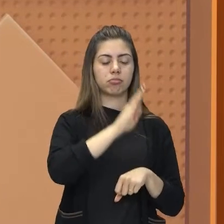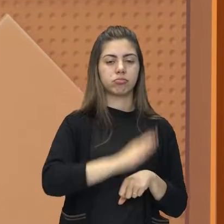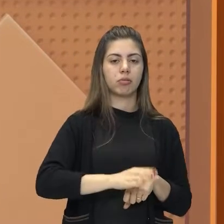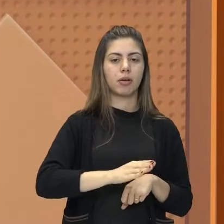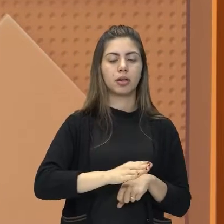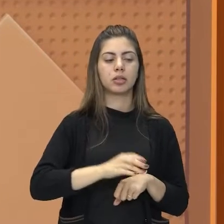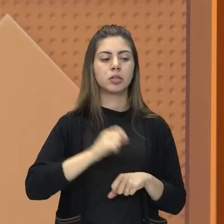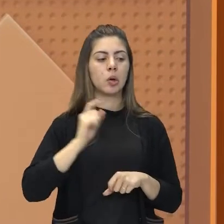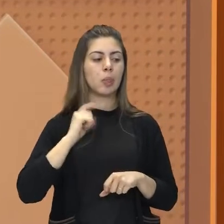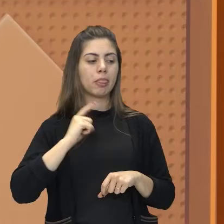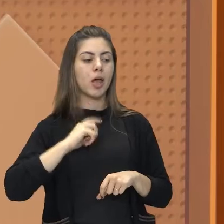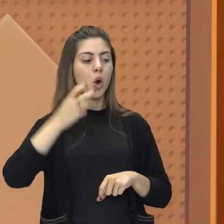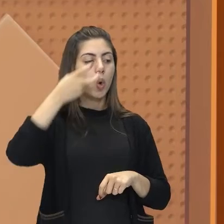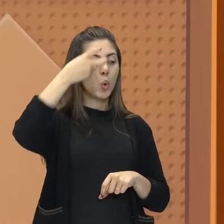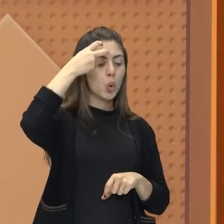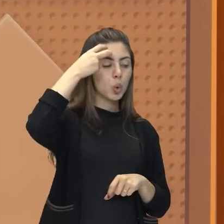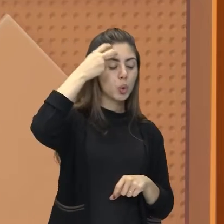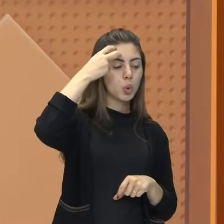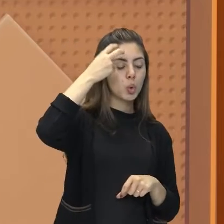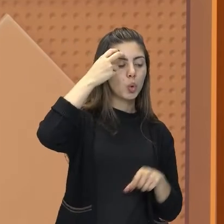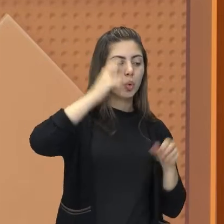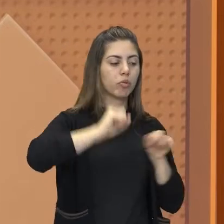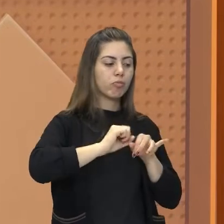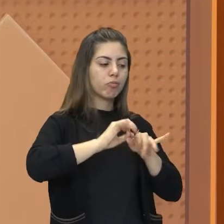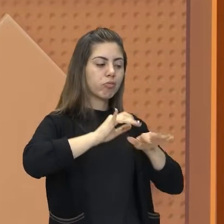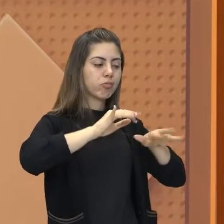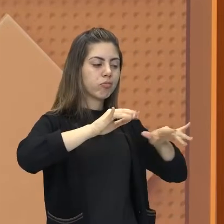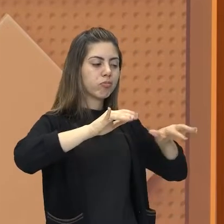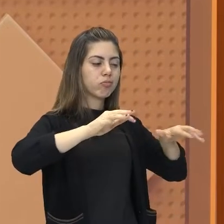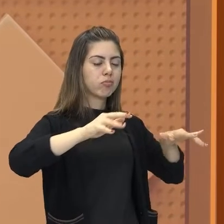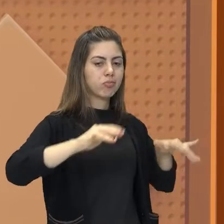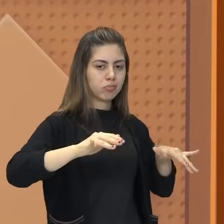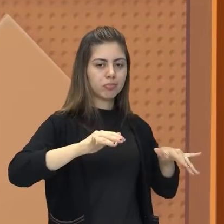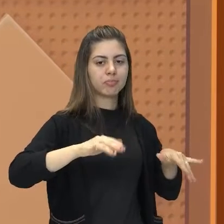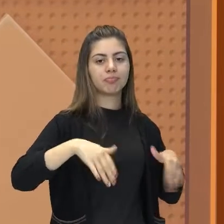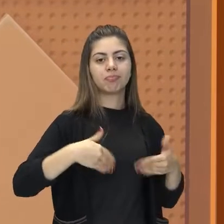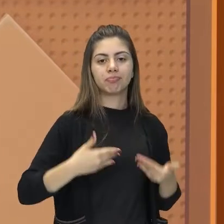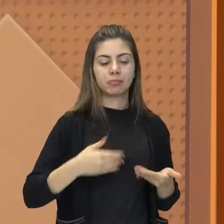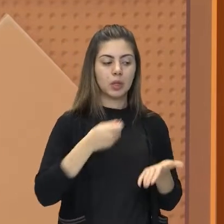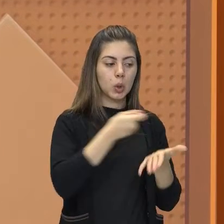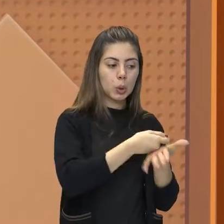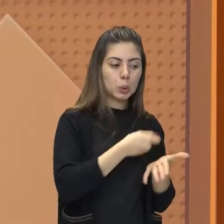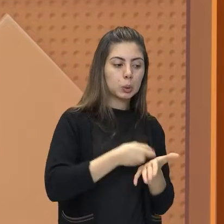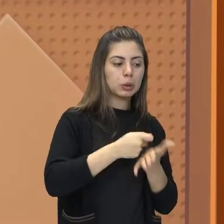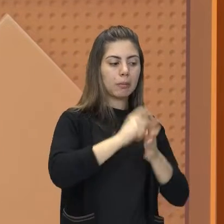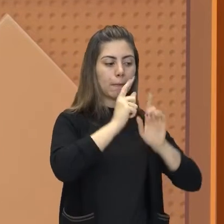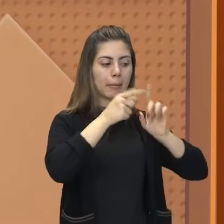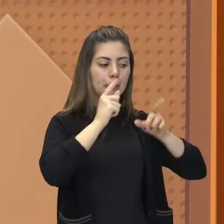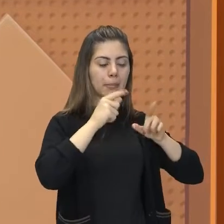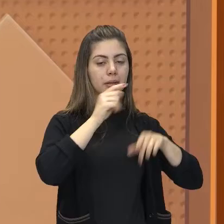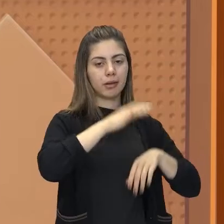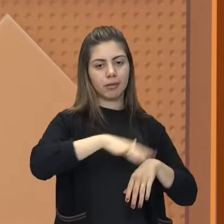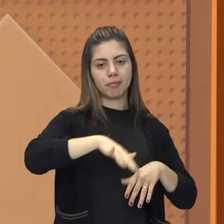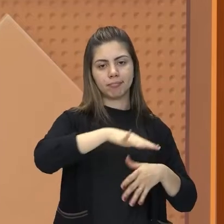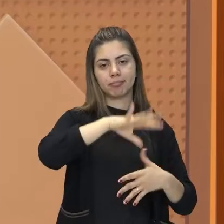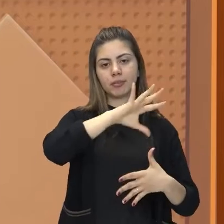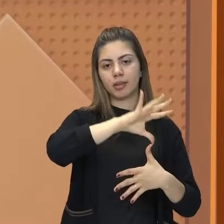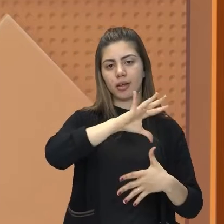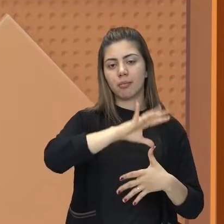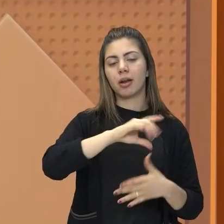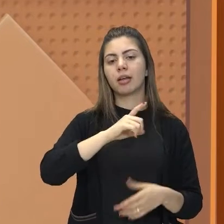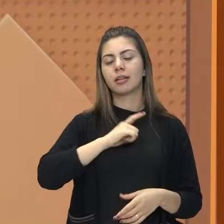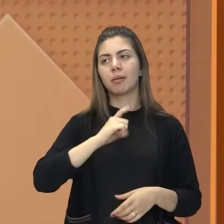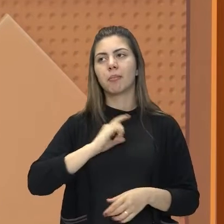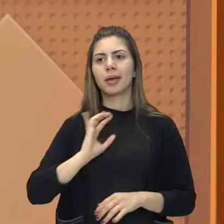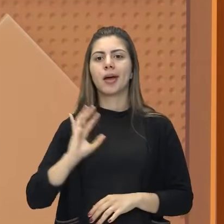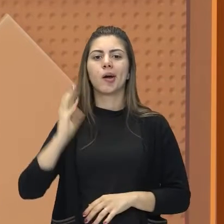sua autoridade nos territórios recém-descobertos por eles. Aqui na América, havia acontecido também